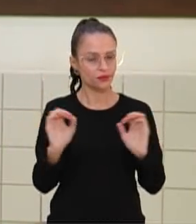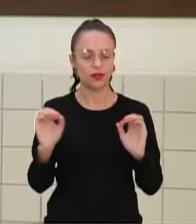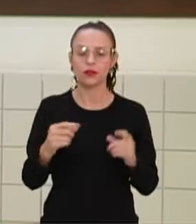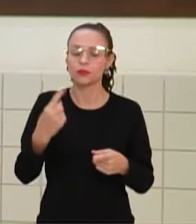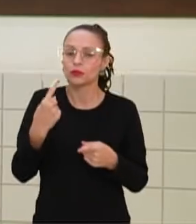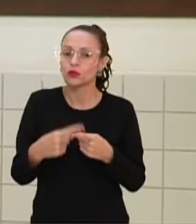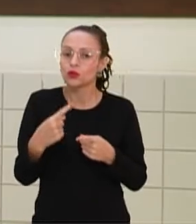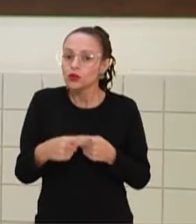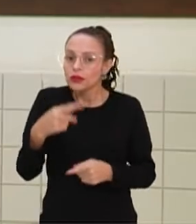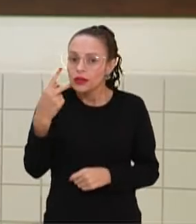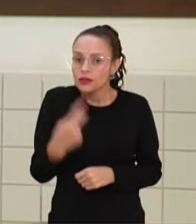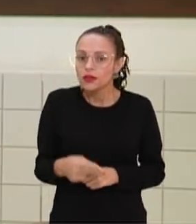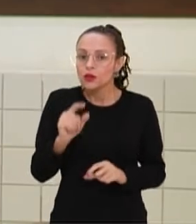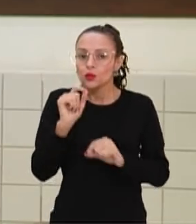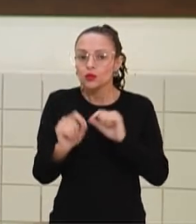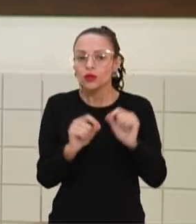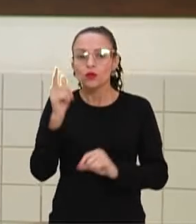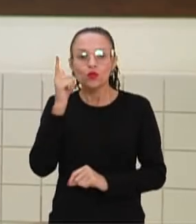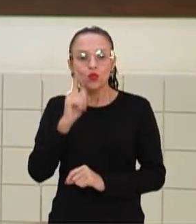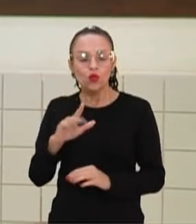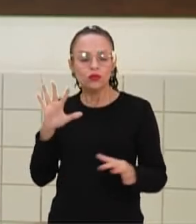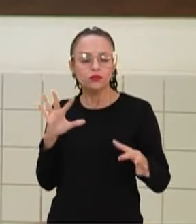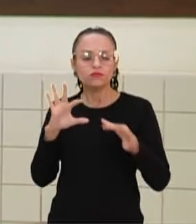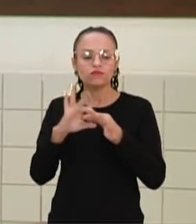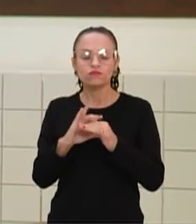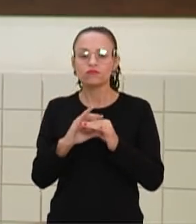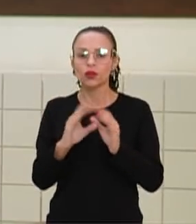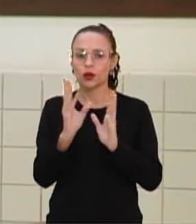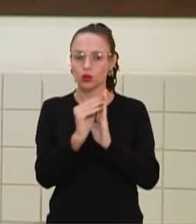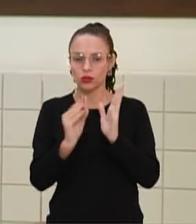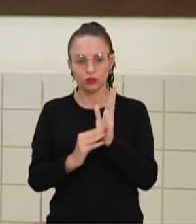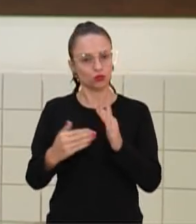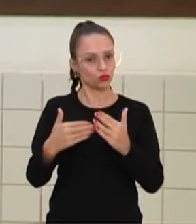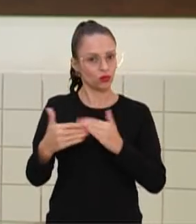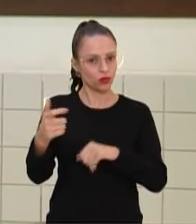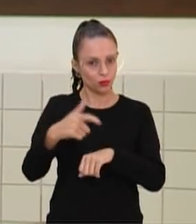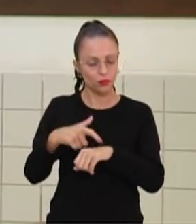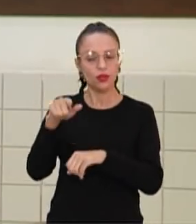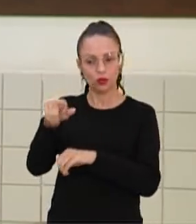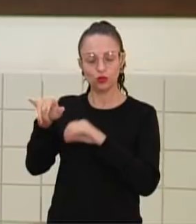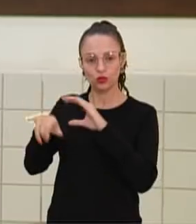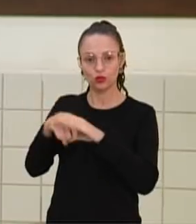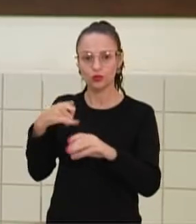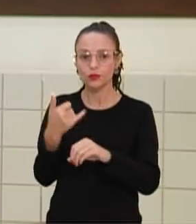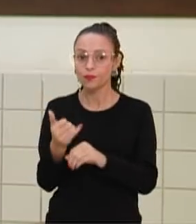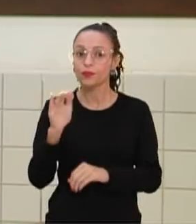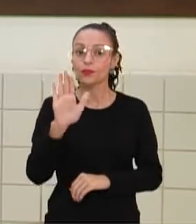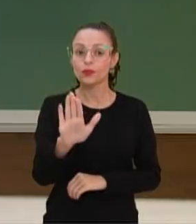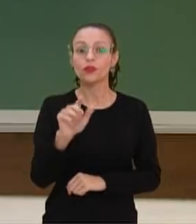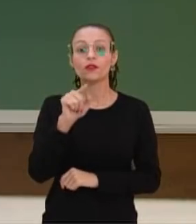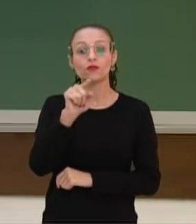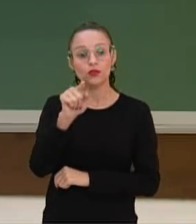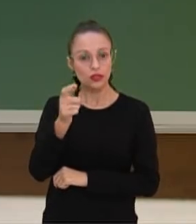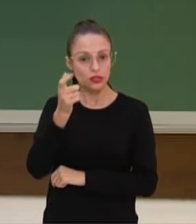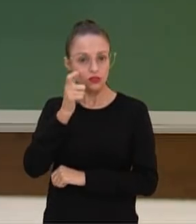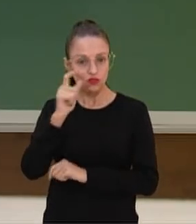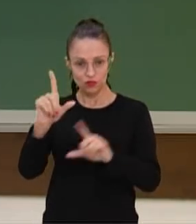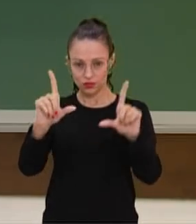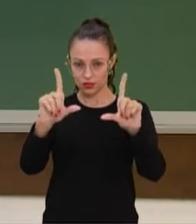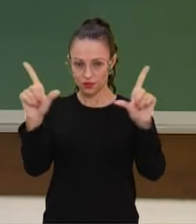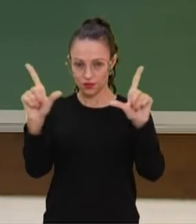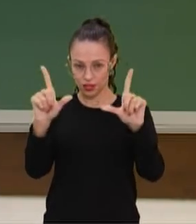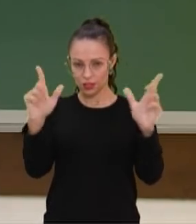aqui você consegue ter acesso ao conteúdo em qualquer momento, pelo YouTube. Agora, se você está pela